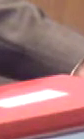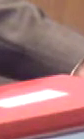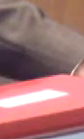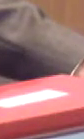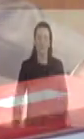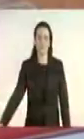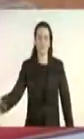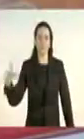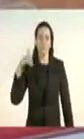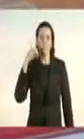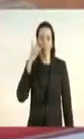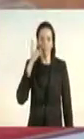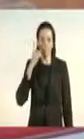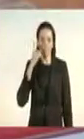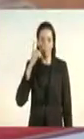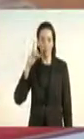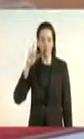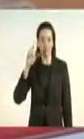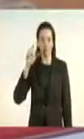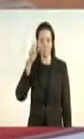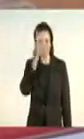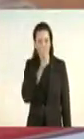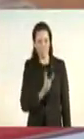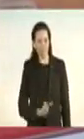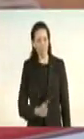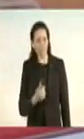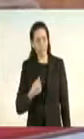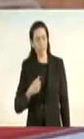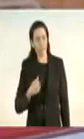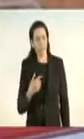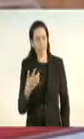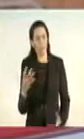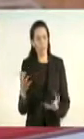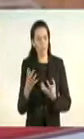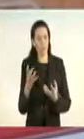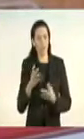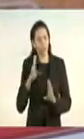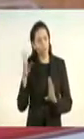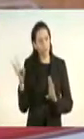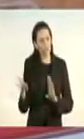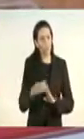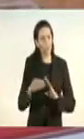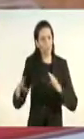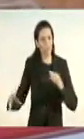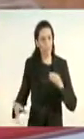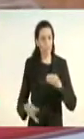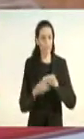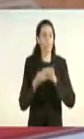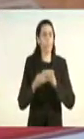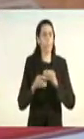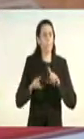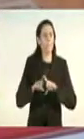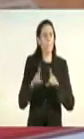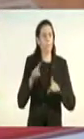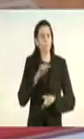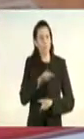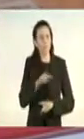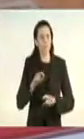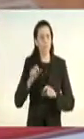acrescentar alguma coisa, mas Vossa Excelência fez um esclarecimento de uma forma muito